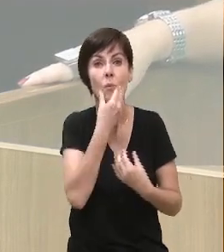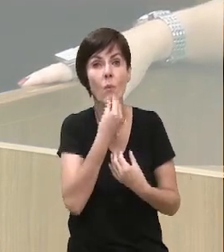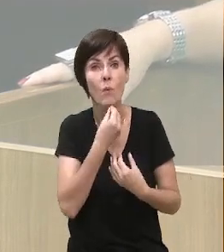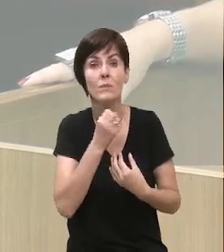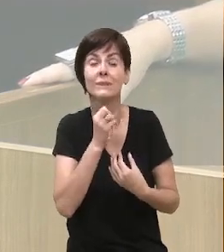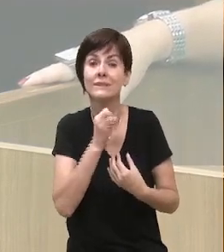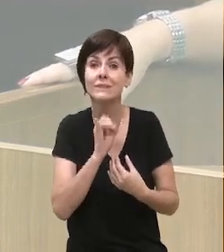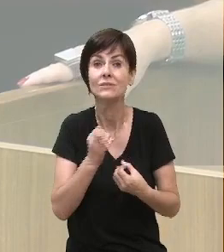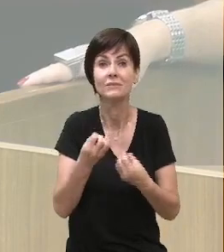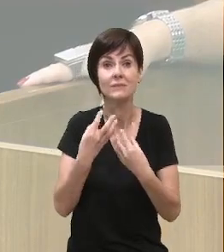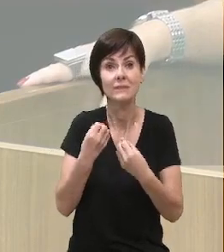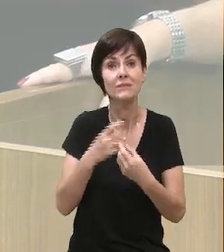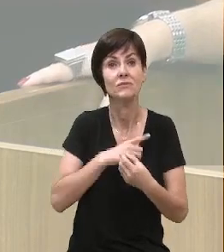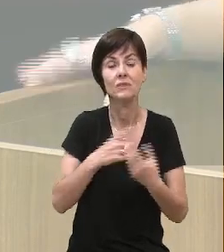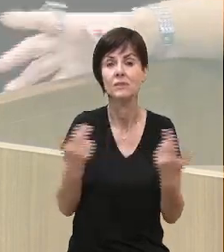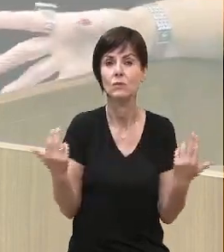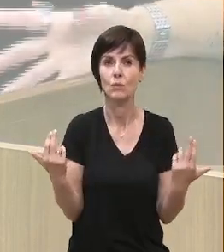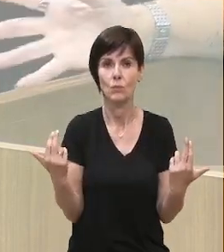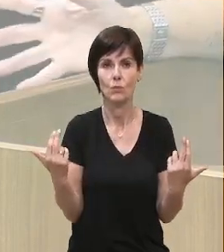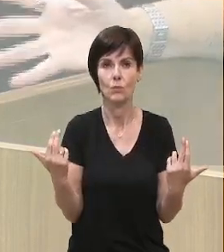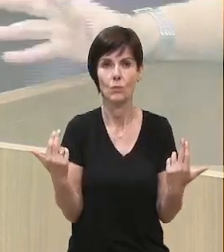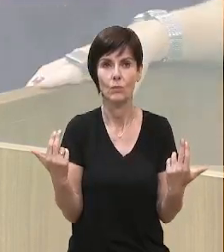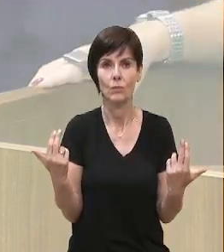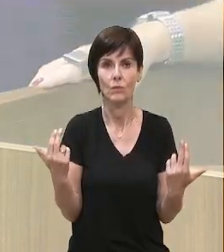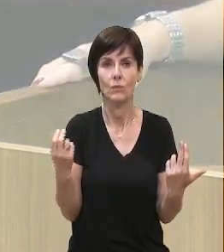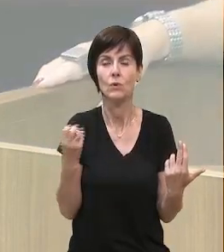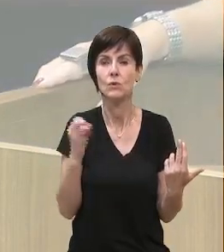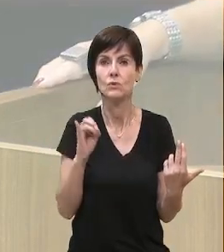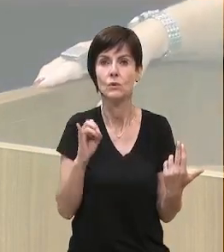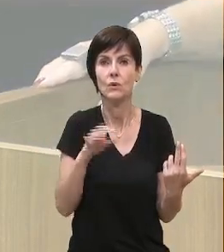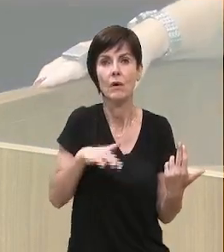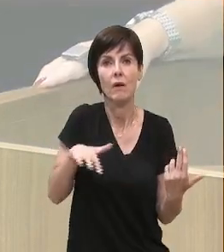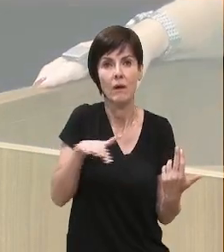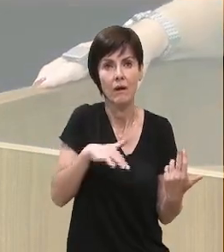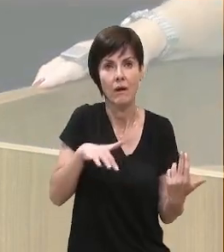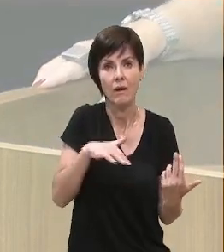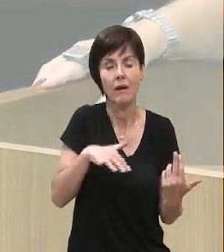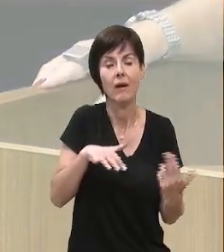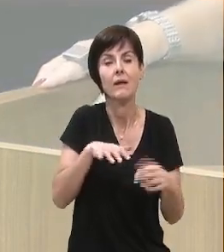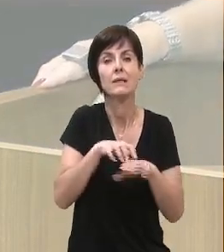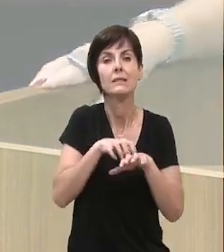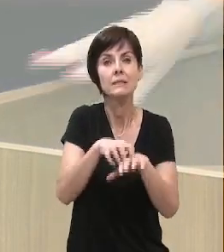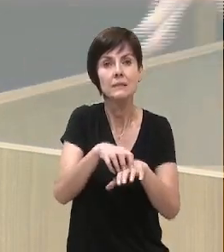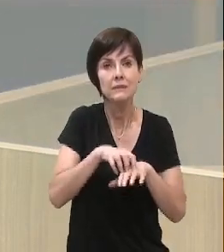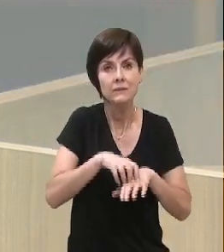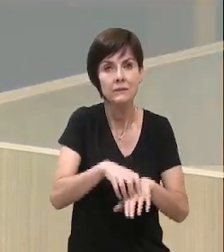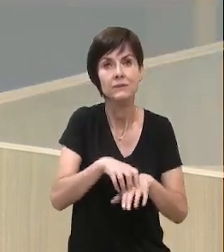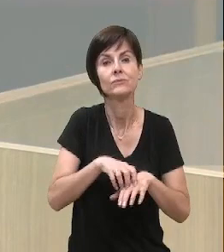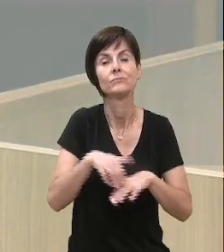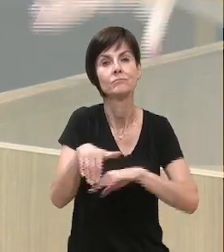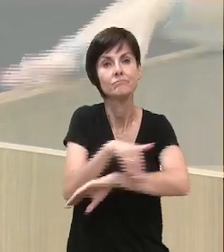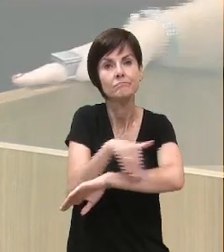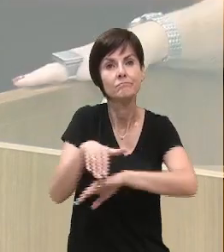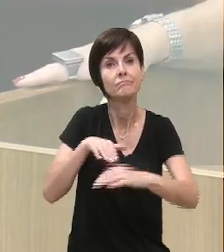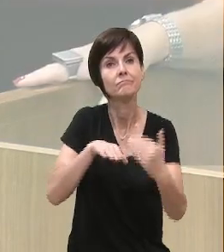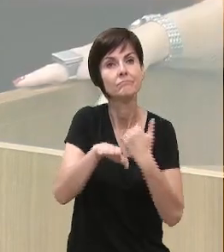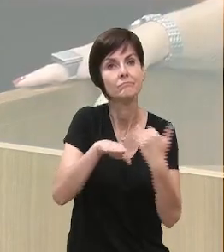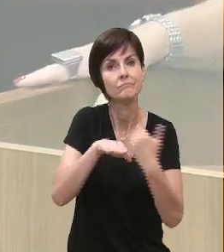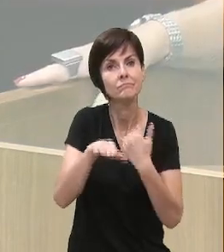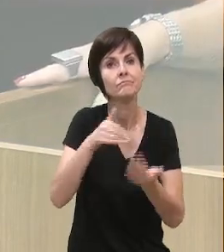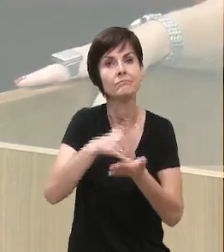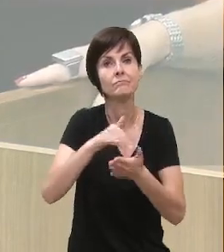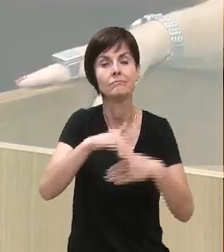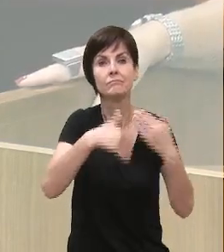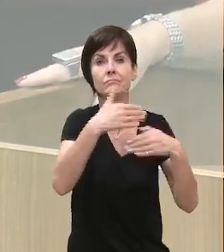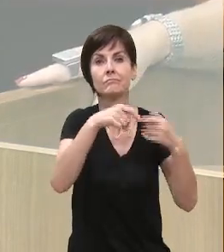eles teriam a mesma condição do que em outros setores, como trânsito e transporte, uma Secretaria de